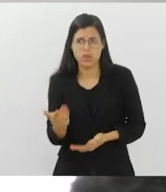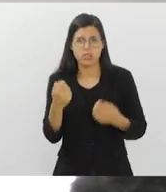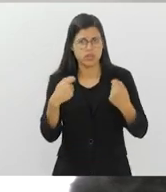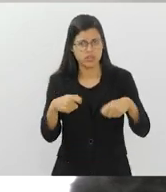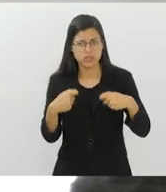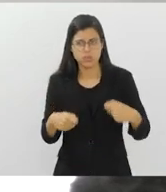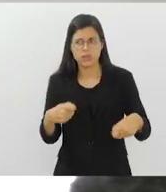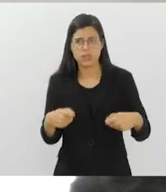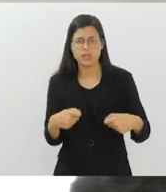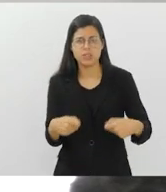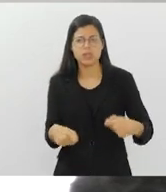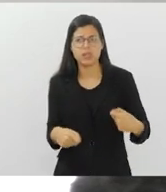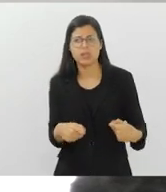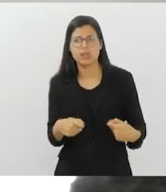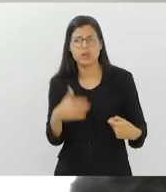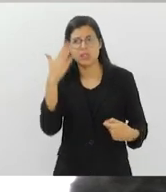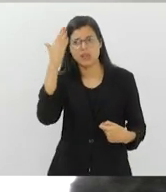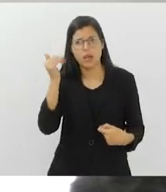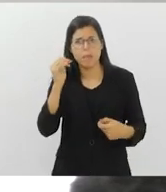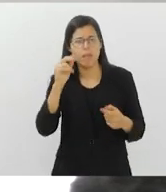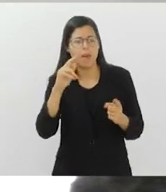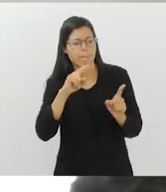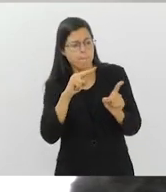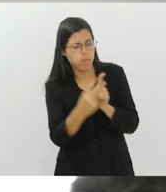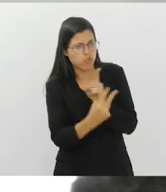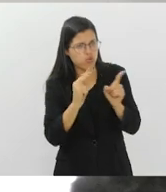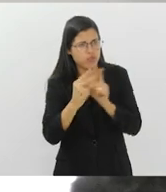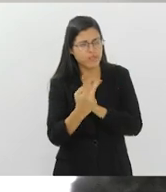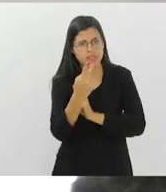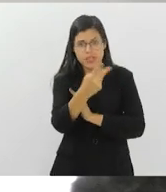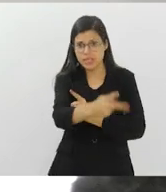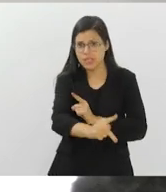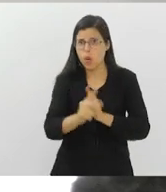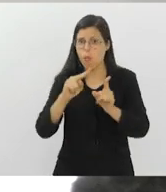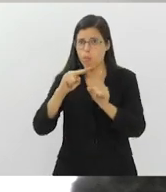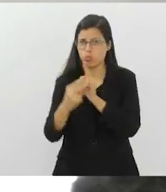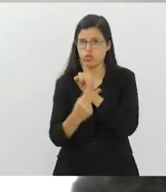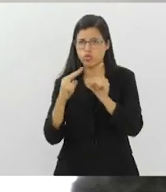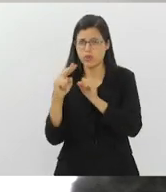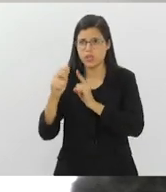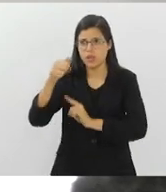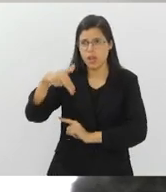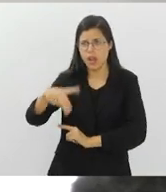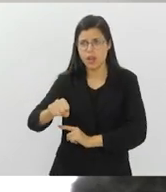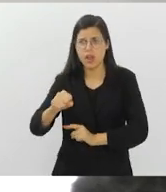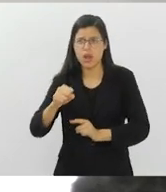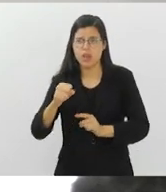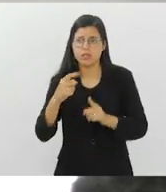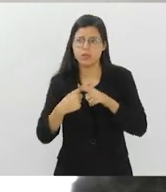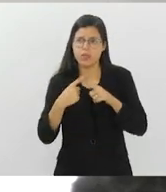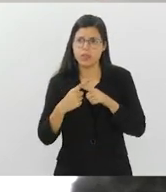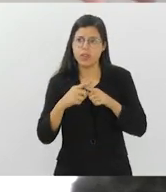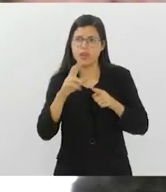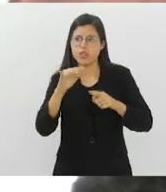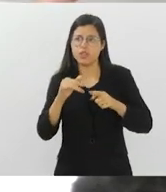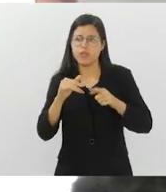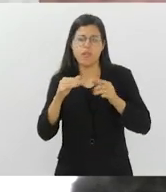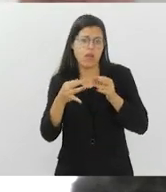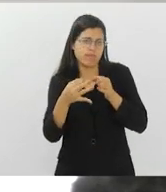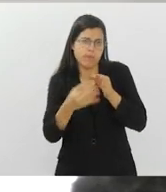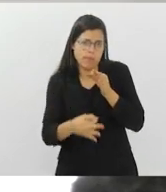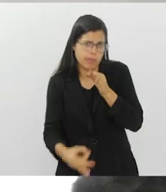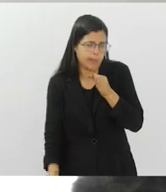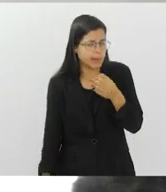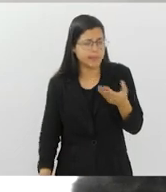sabendo exatamente qual é o ponto de vista seu, qual é o ponto de vista da agência, senão a gente vai ficar aqui, igual o Júlio